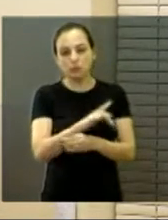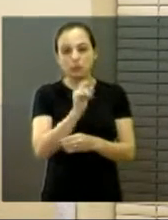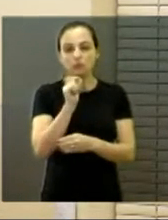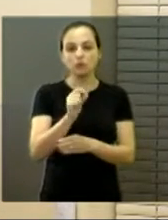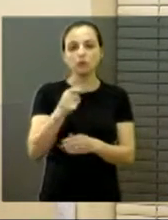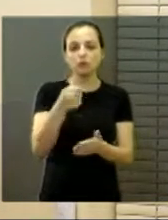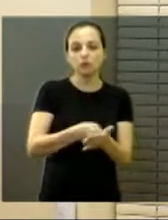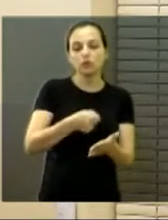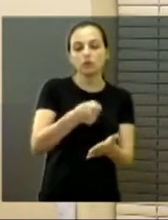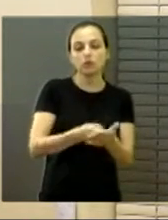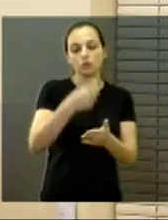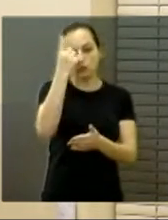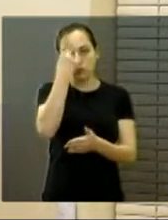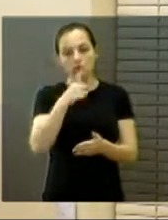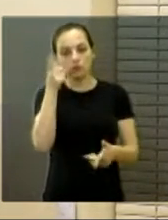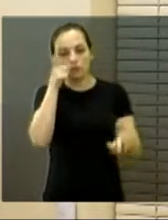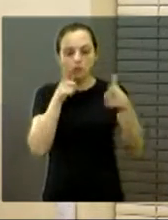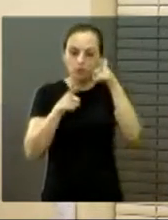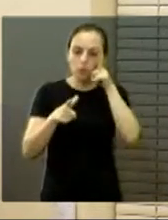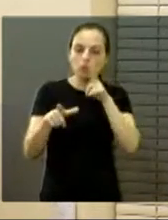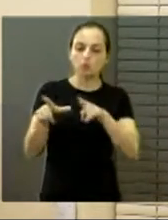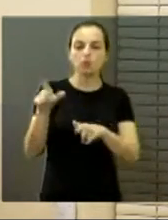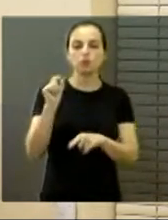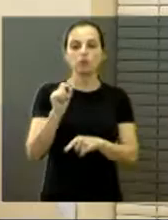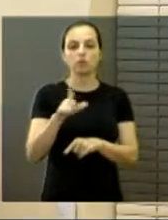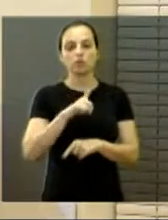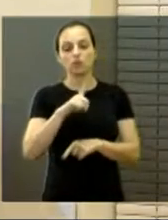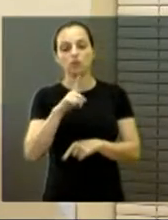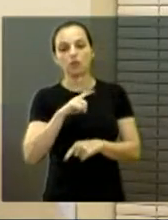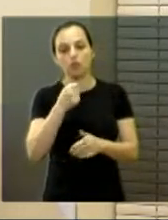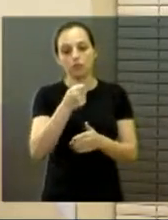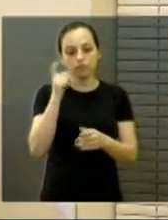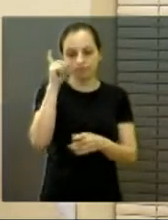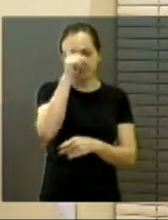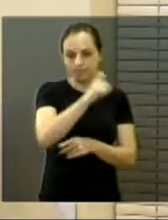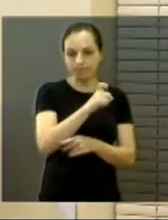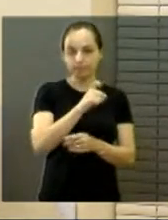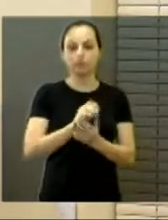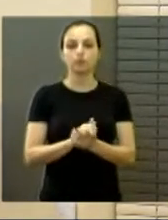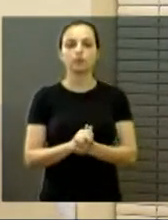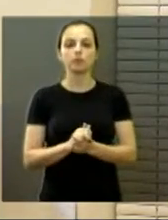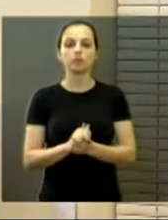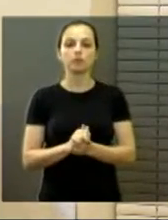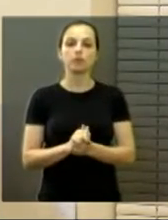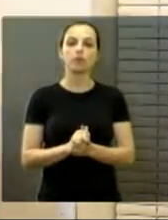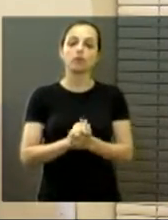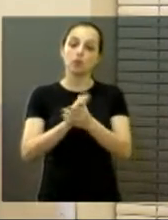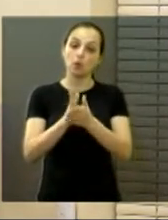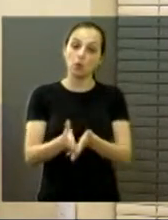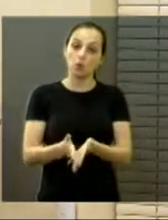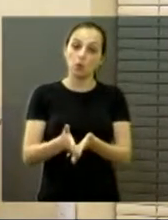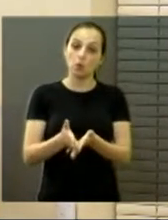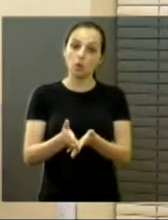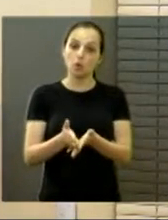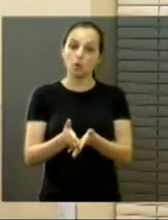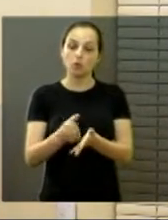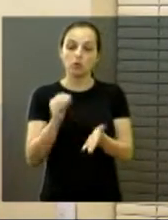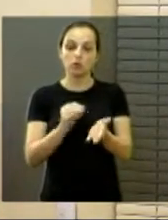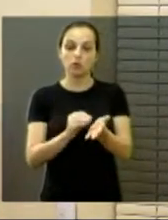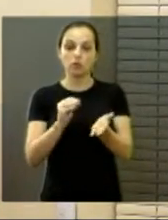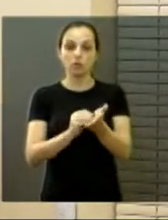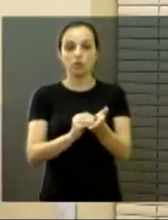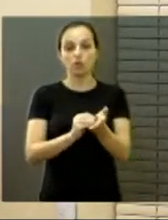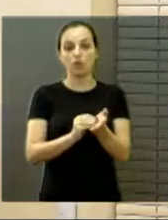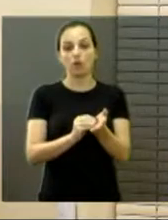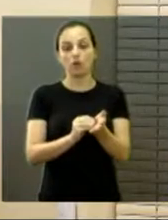aos direitos e às conquistas que a gente consegue com muita dificuldade. Então, um caso diz respeito à